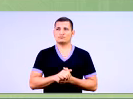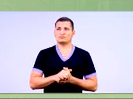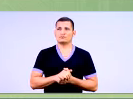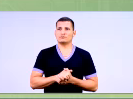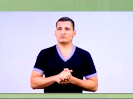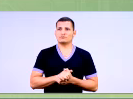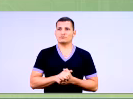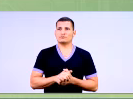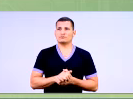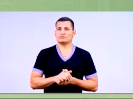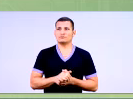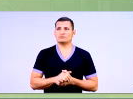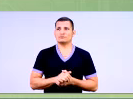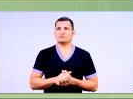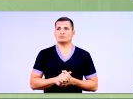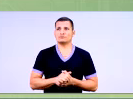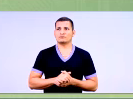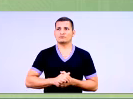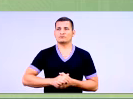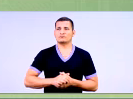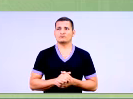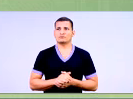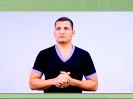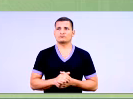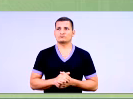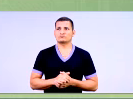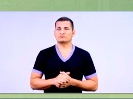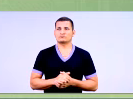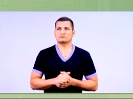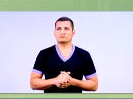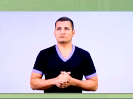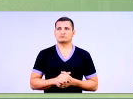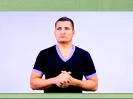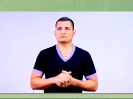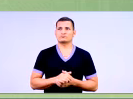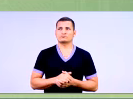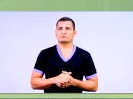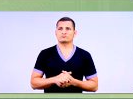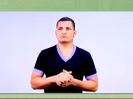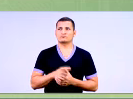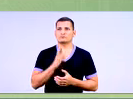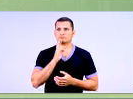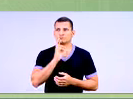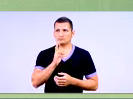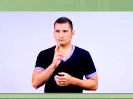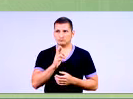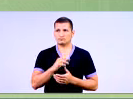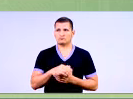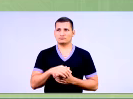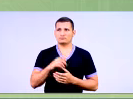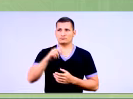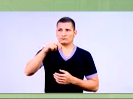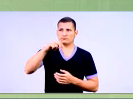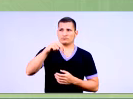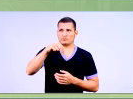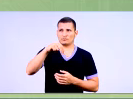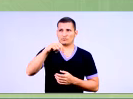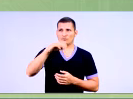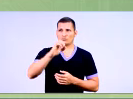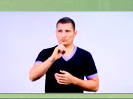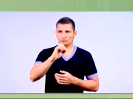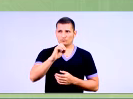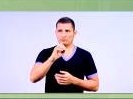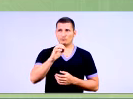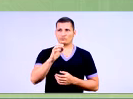Will your mother work at Heathrow? A resposta na negativa, no, she won't. Como a